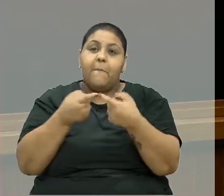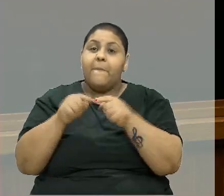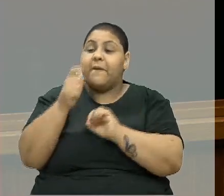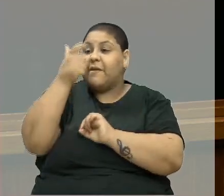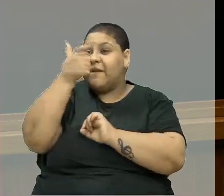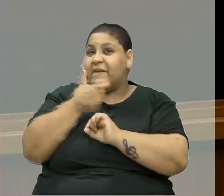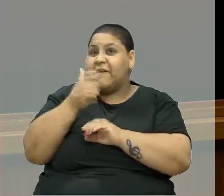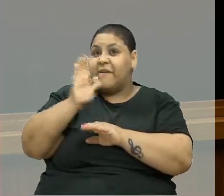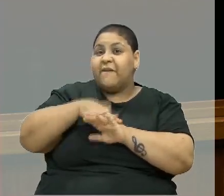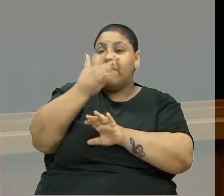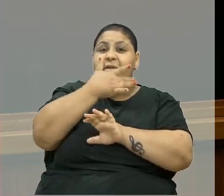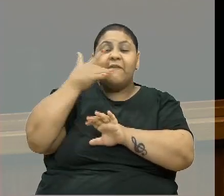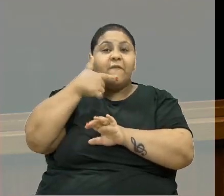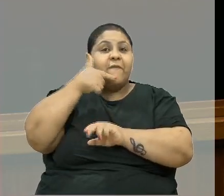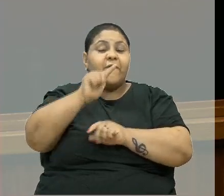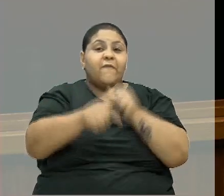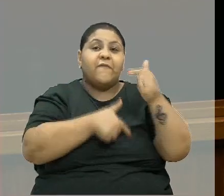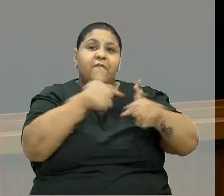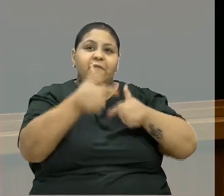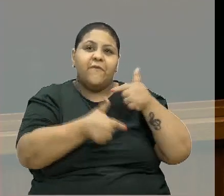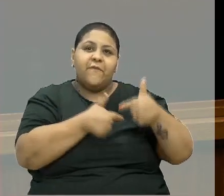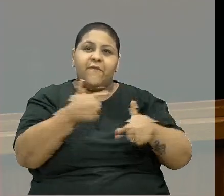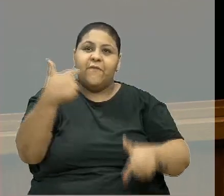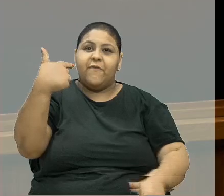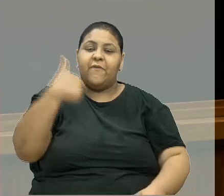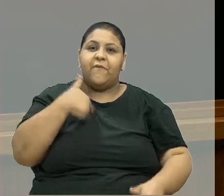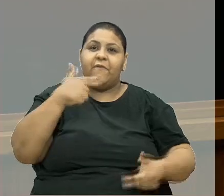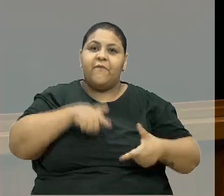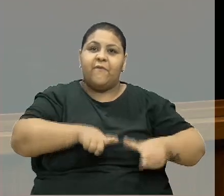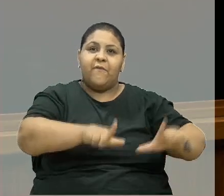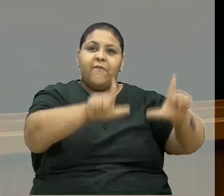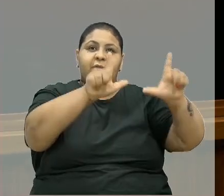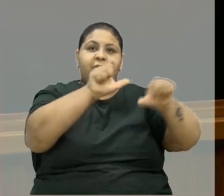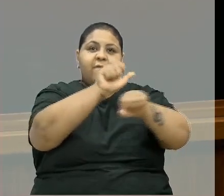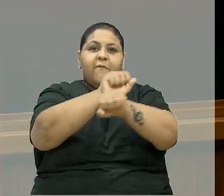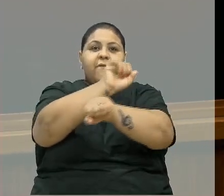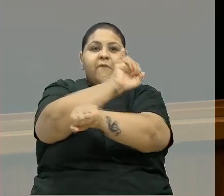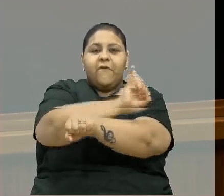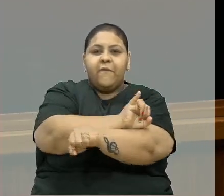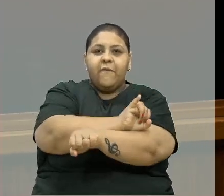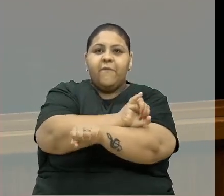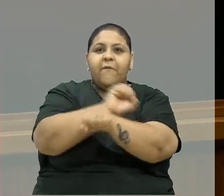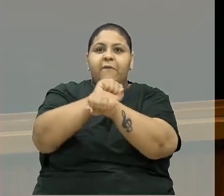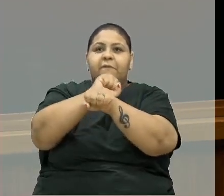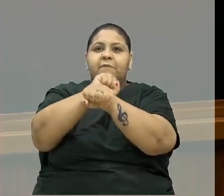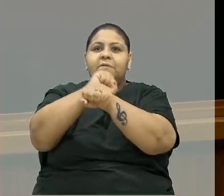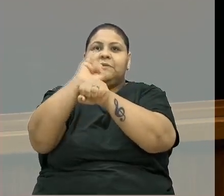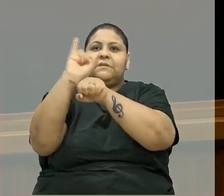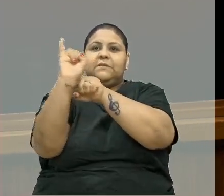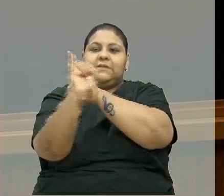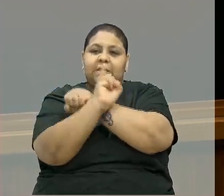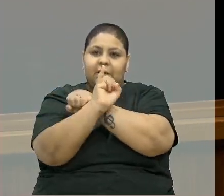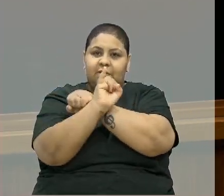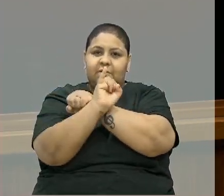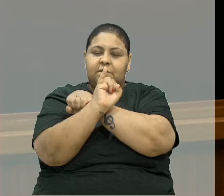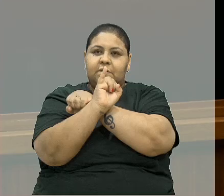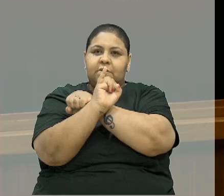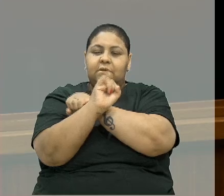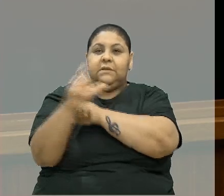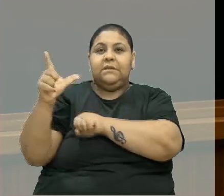é mais fácil conseguir emprego com o meu diploma do Senai, do Senac, enfim, né? Porque tem